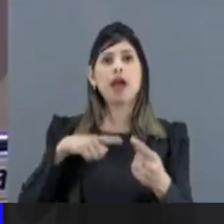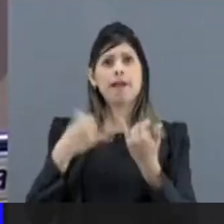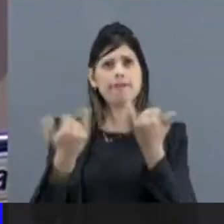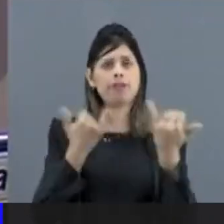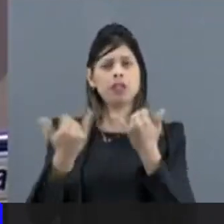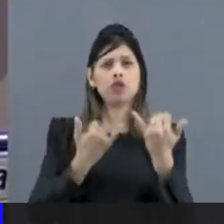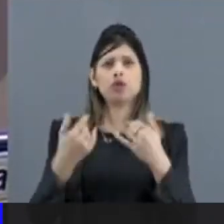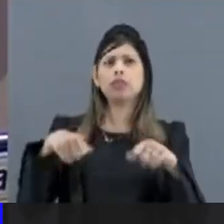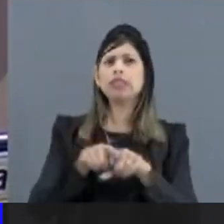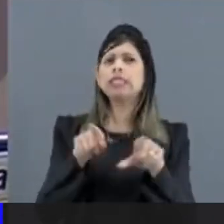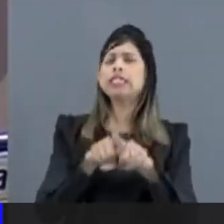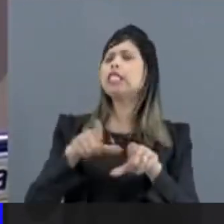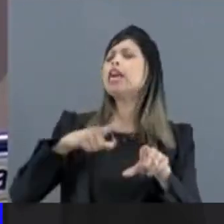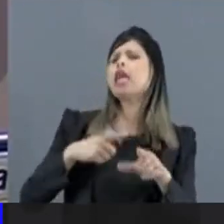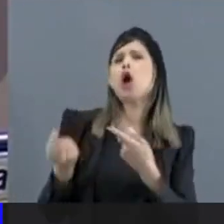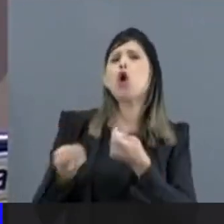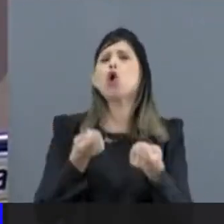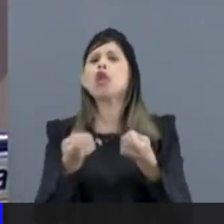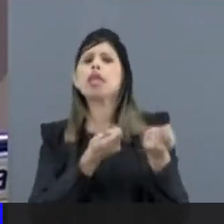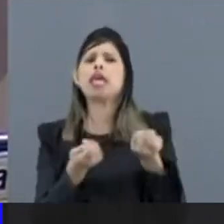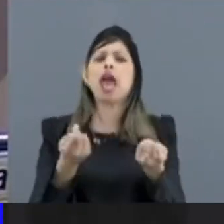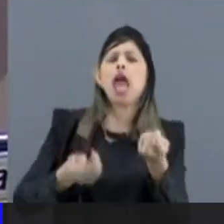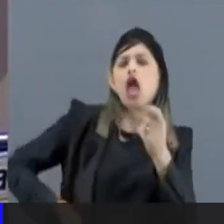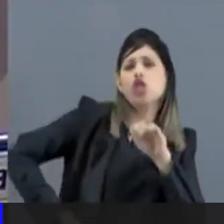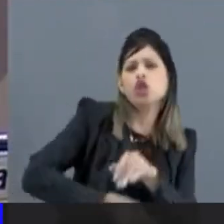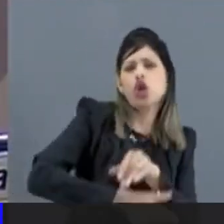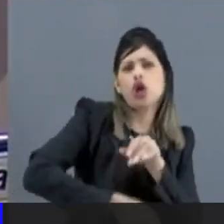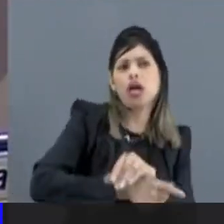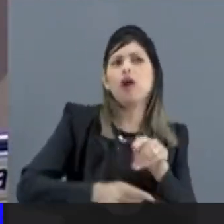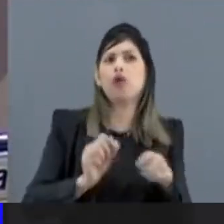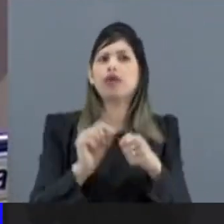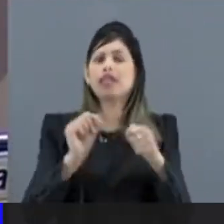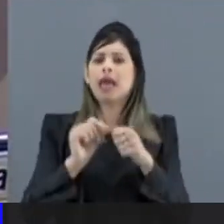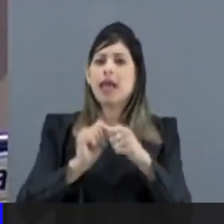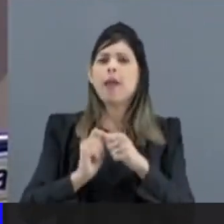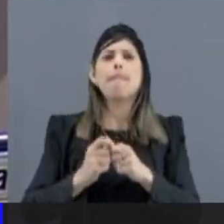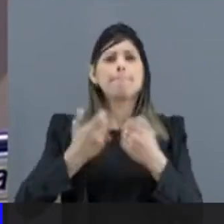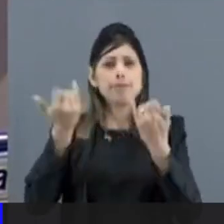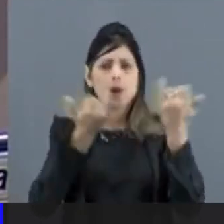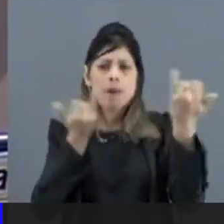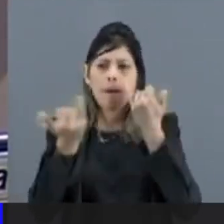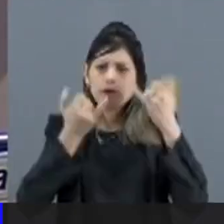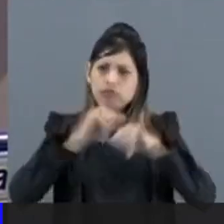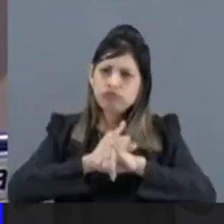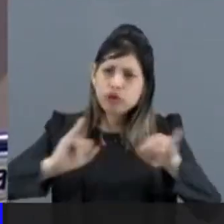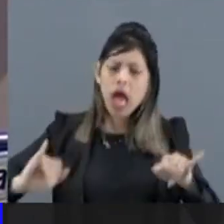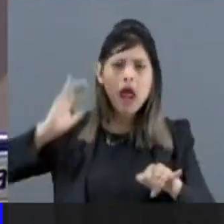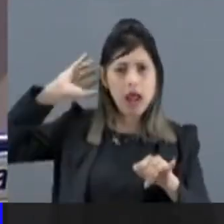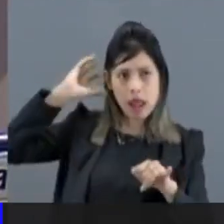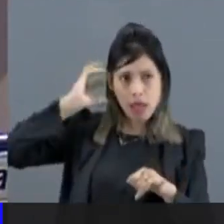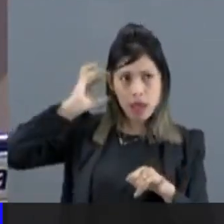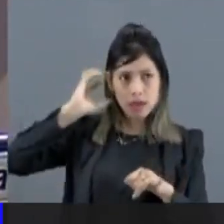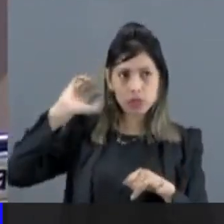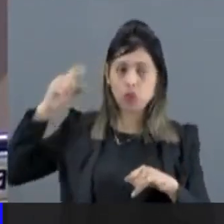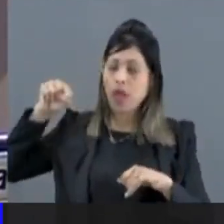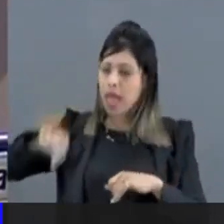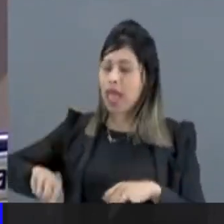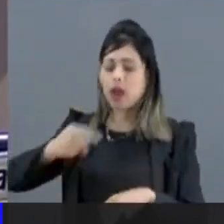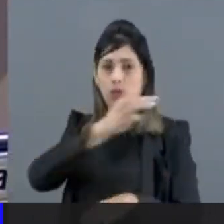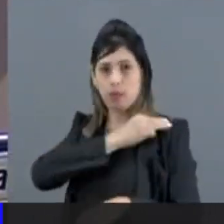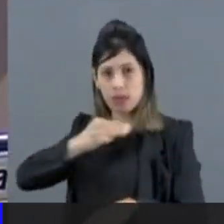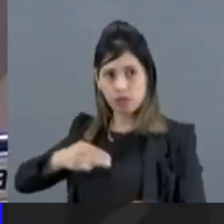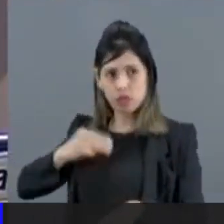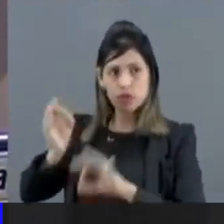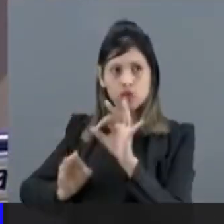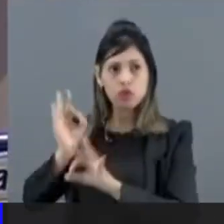refutada de que teria havido manipulação de propagandas eleitorais via rádio enquanto o ministro da Justiça foi diretamente responsável